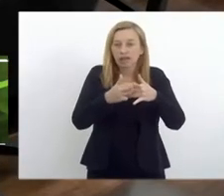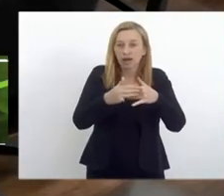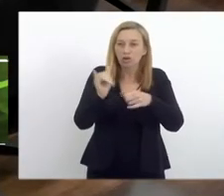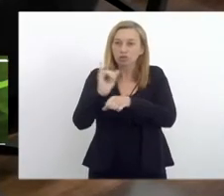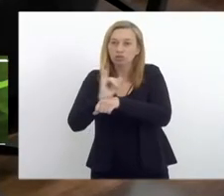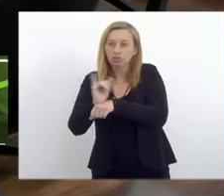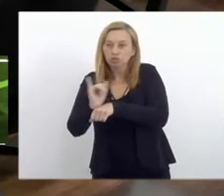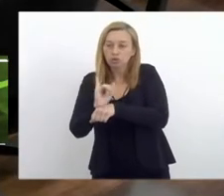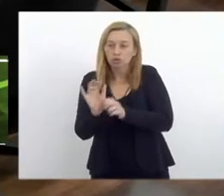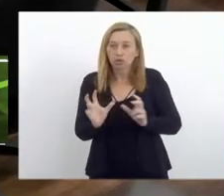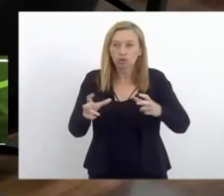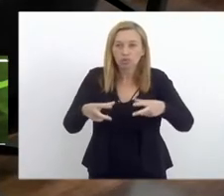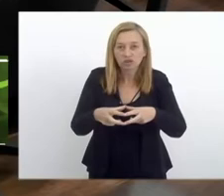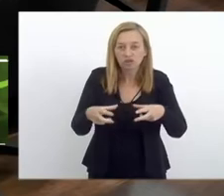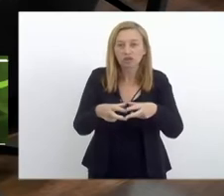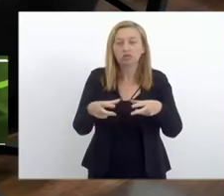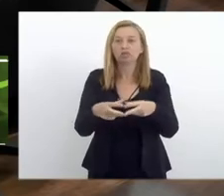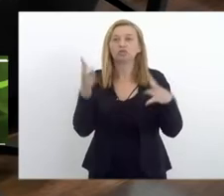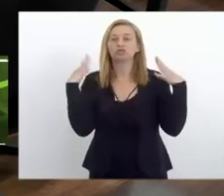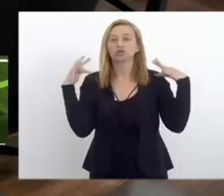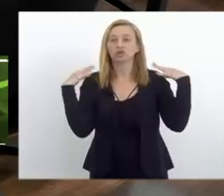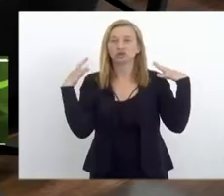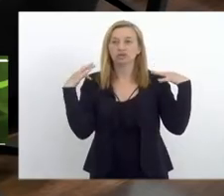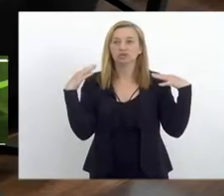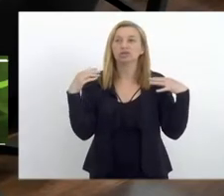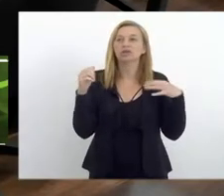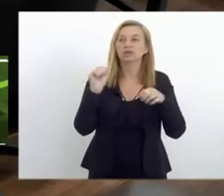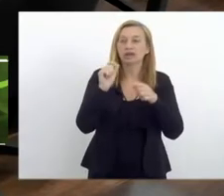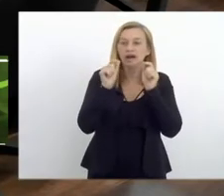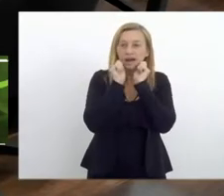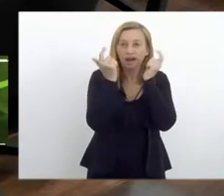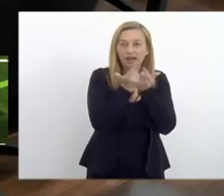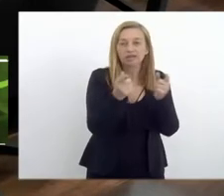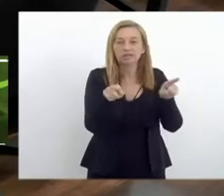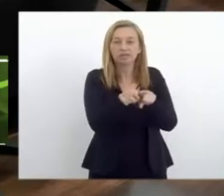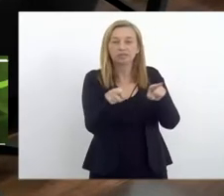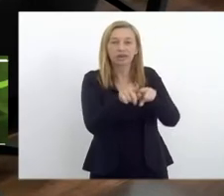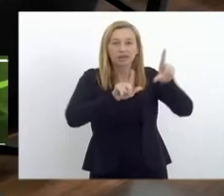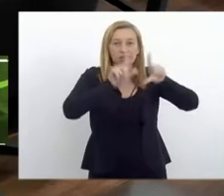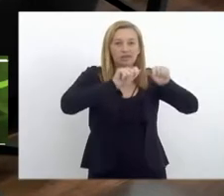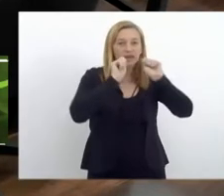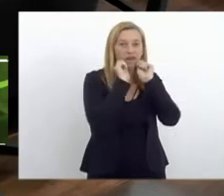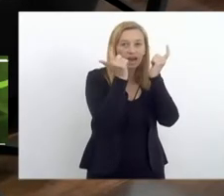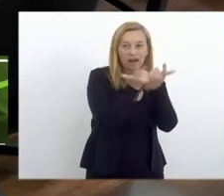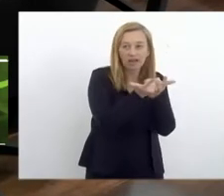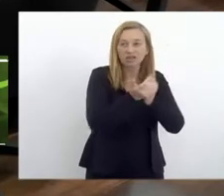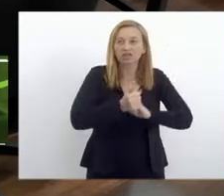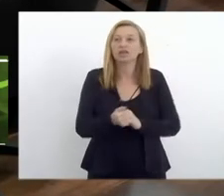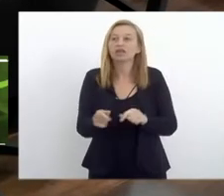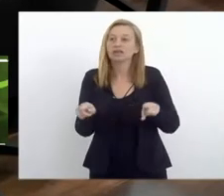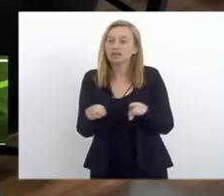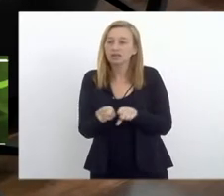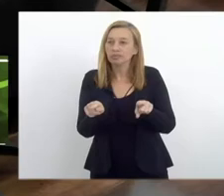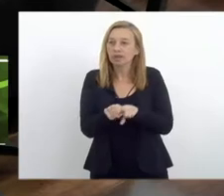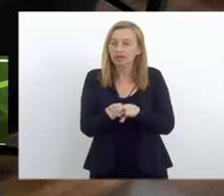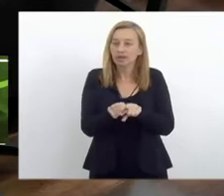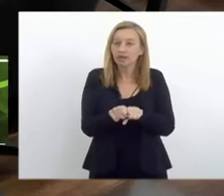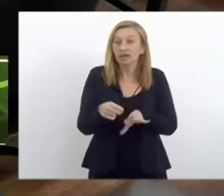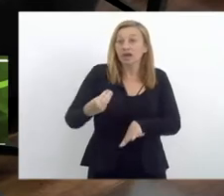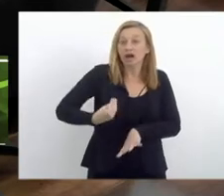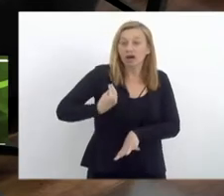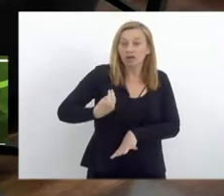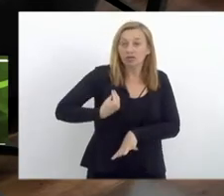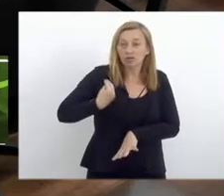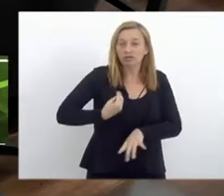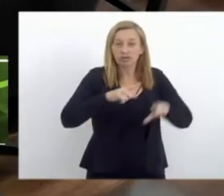da Comissão de Turismo da Alerj e da TV Alerj. E que a TV também está transmitindo ao